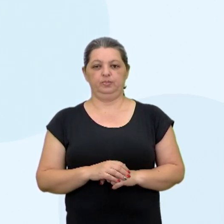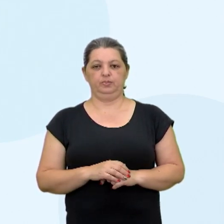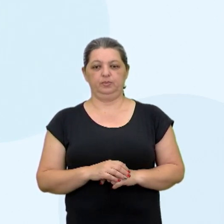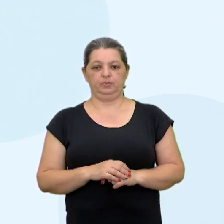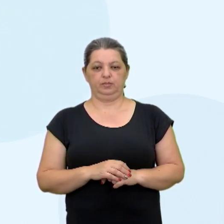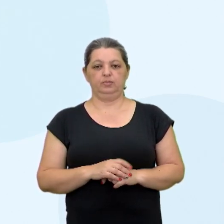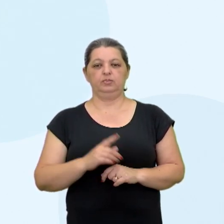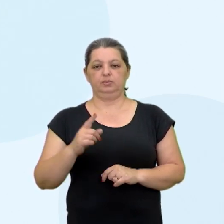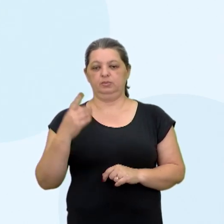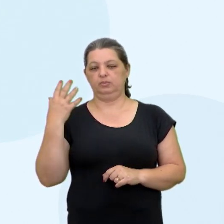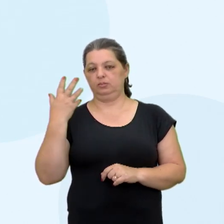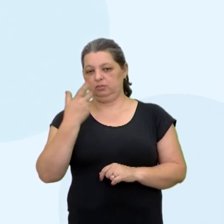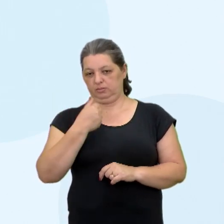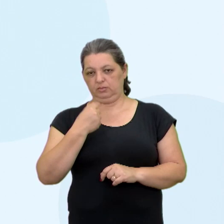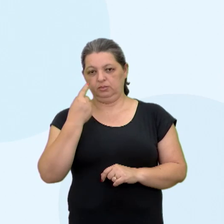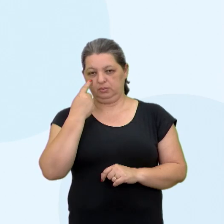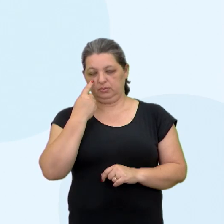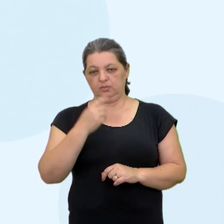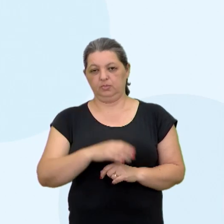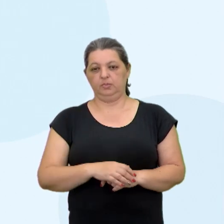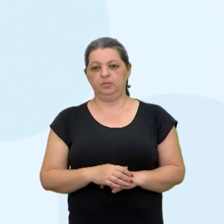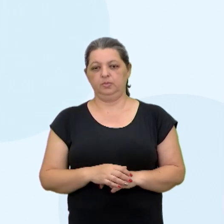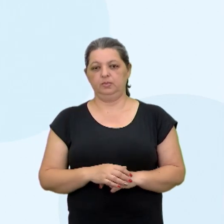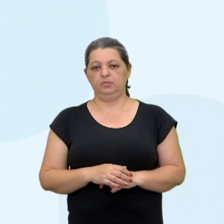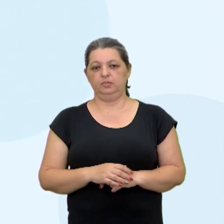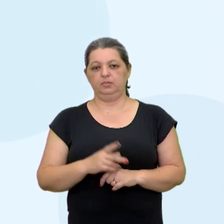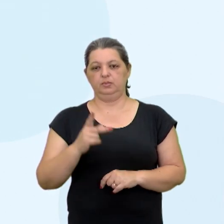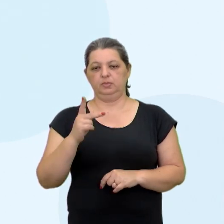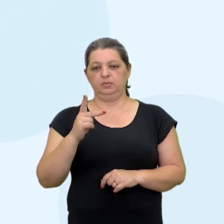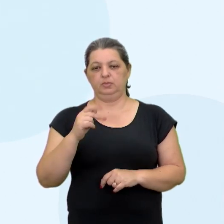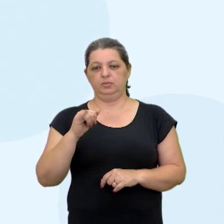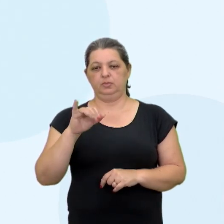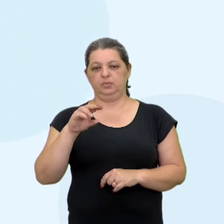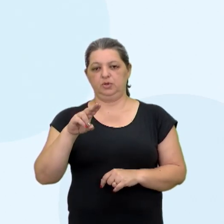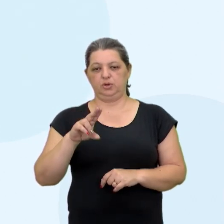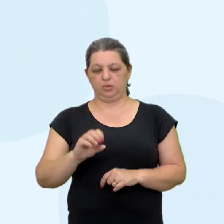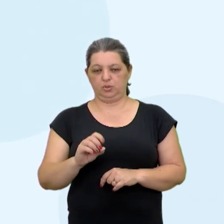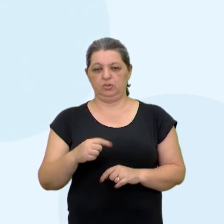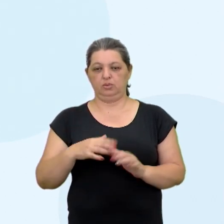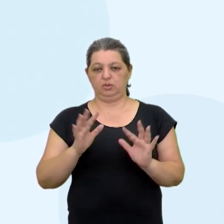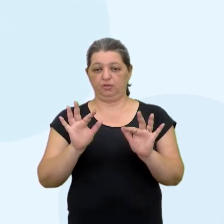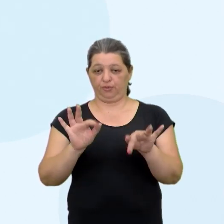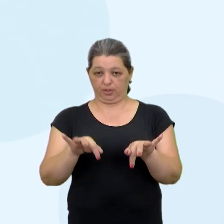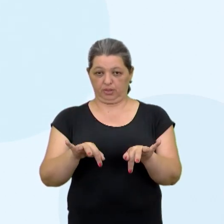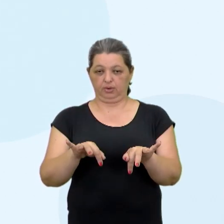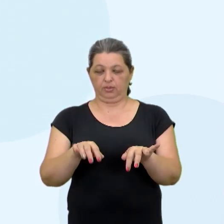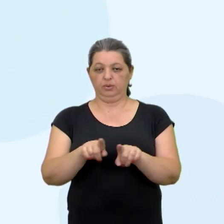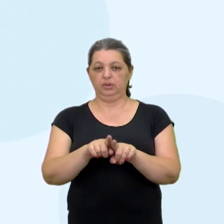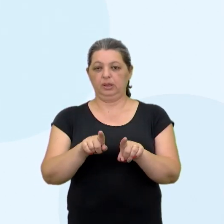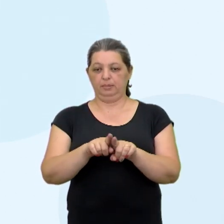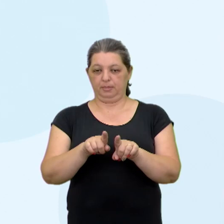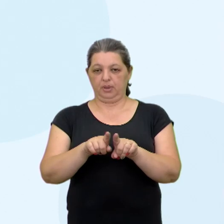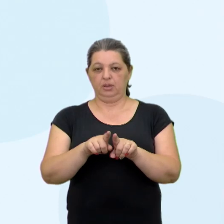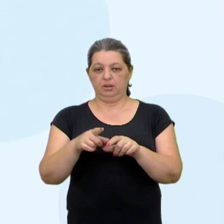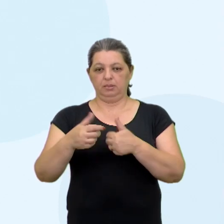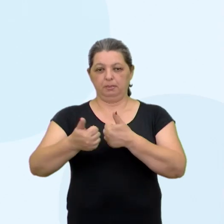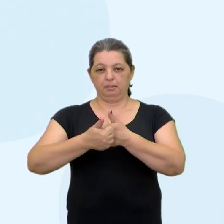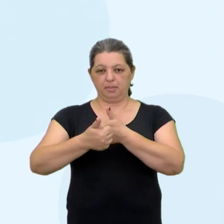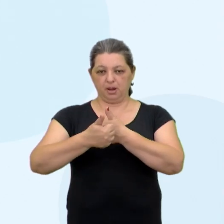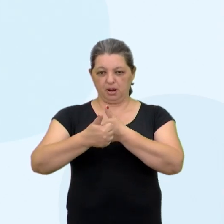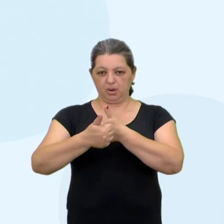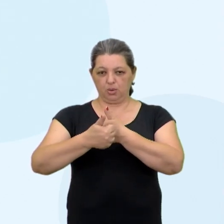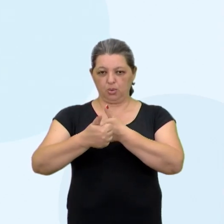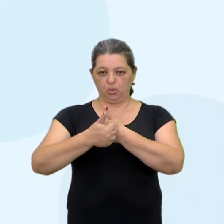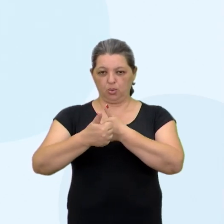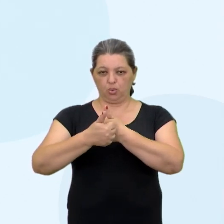pinos belíssimos aqui, tá? Esse pino, ele vai aparecer tanto no final, quanto ele tem ali perto,